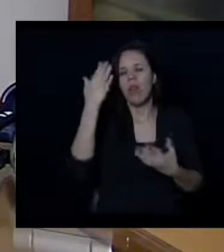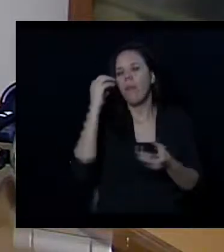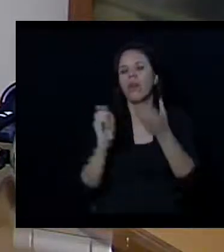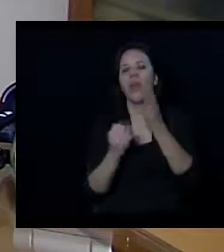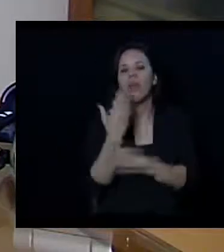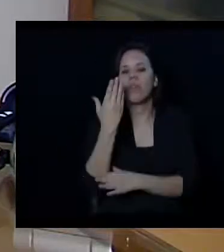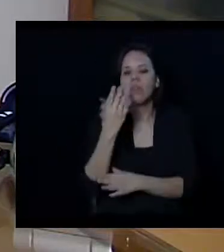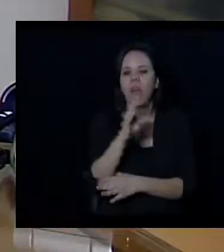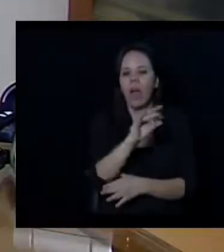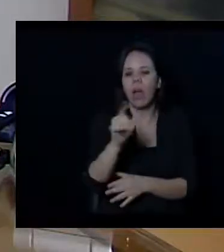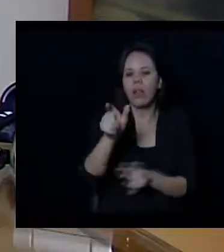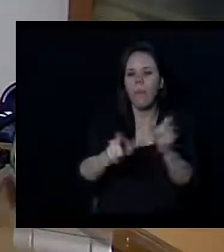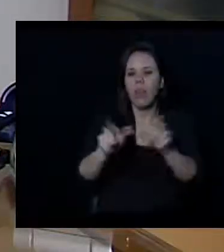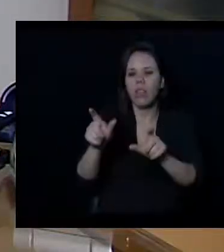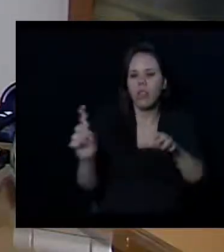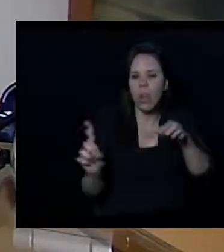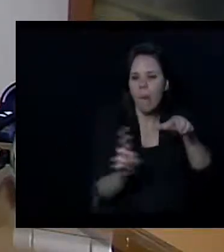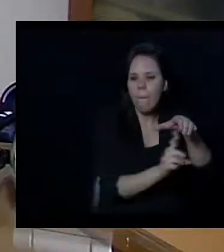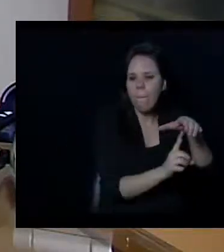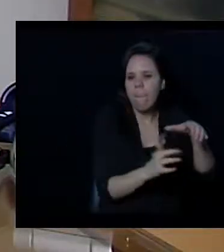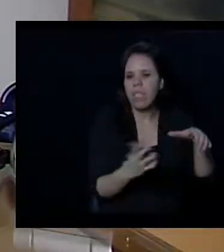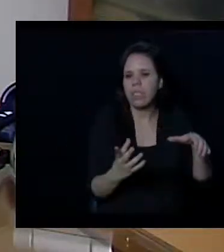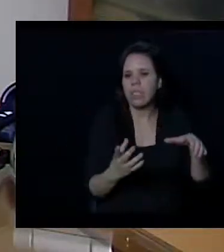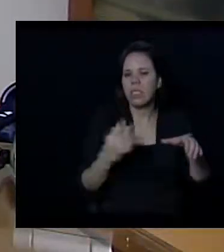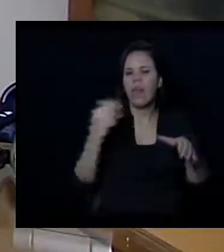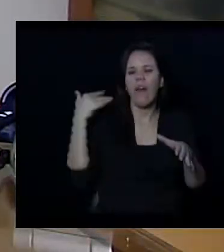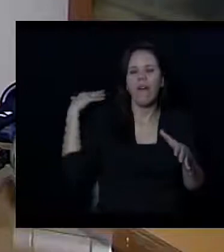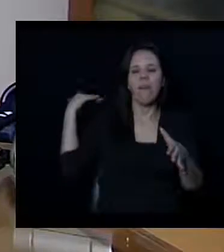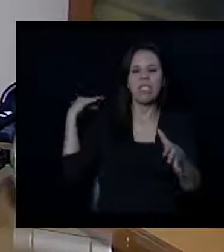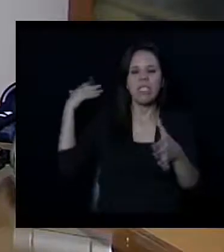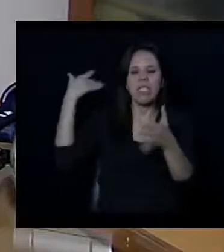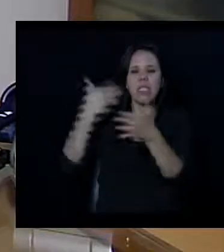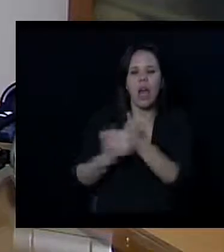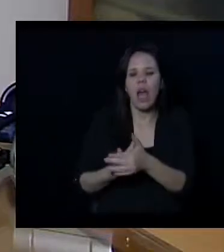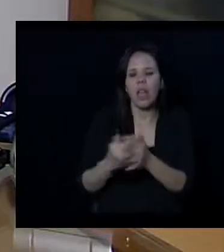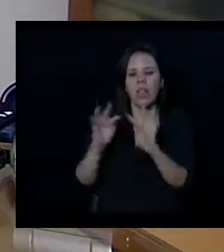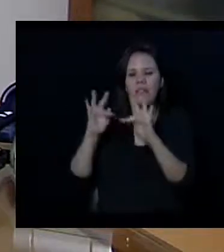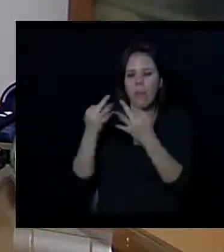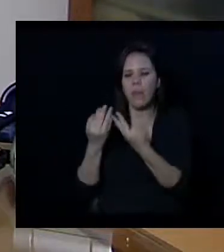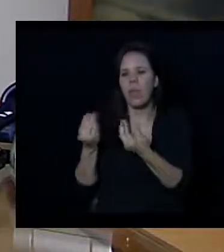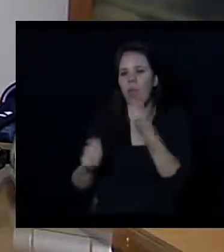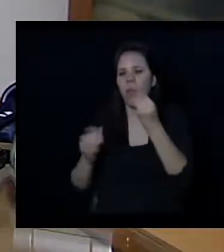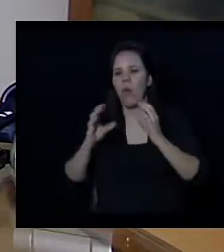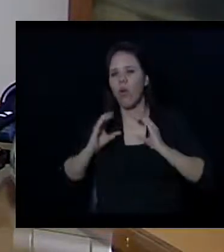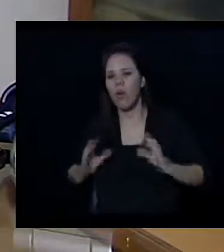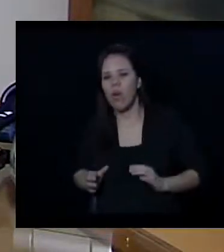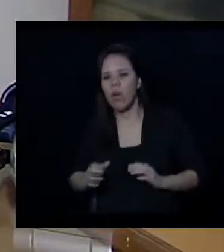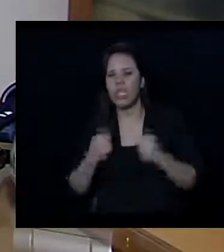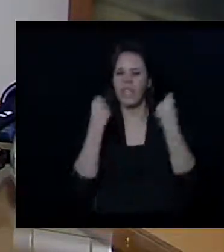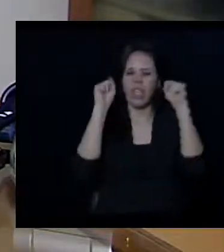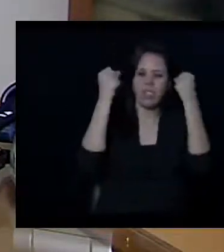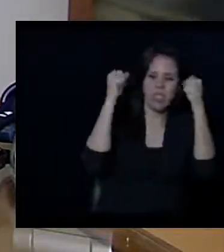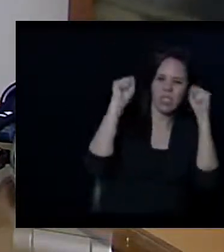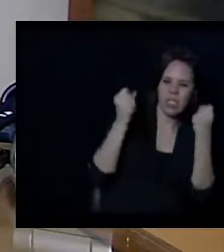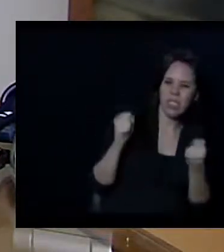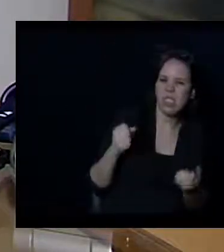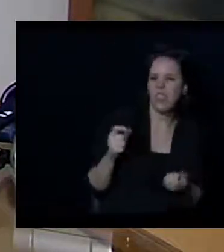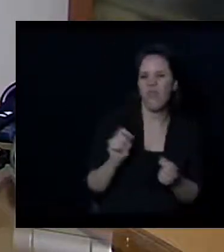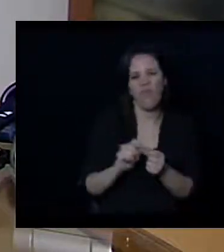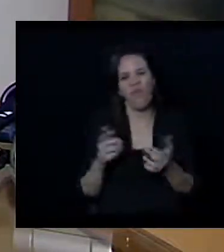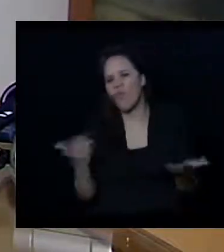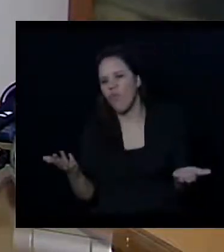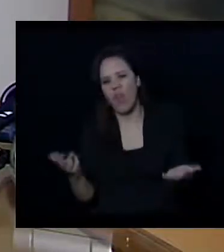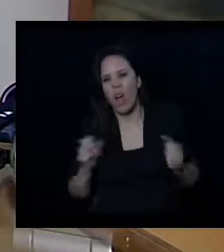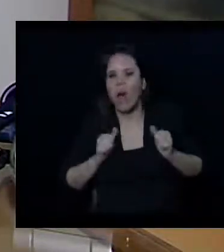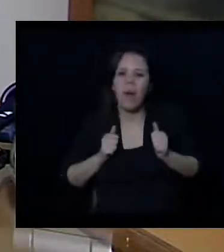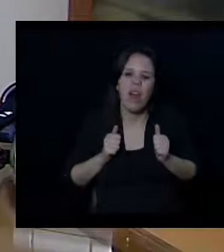paciente. Como é a família, qual é a história dele, como ele tem se comportado, ele faz atividade física, ele não faz,